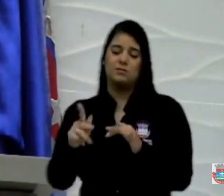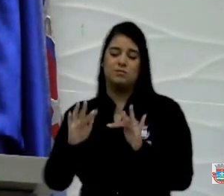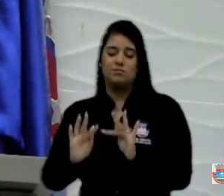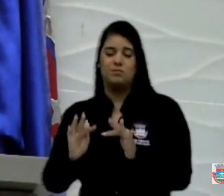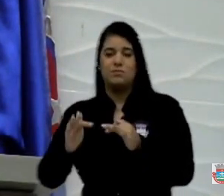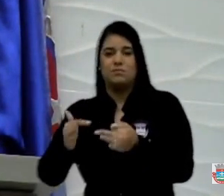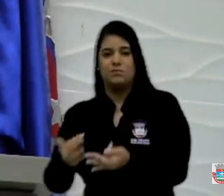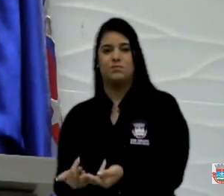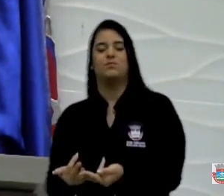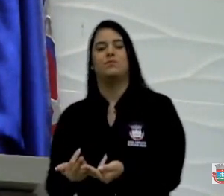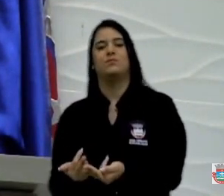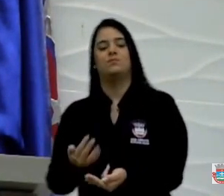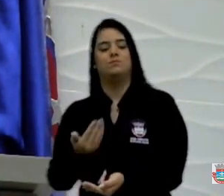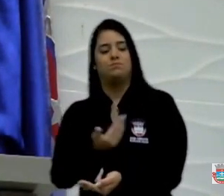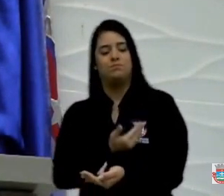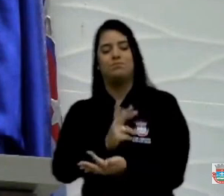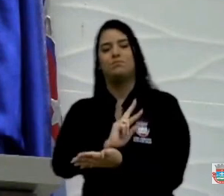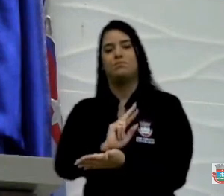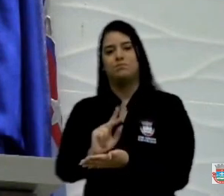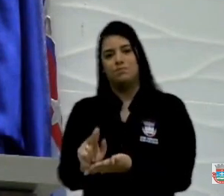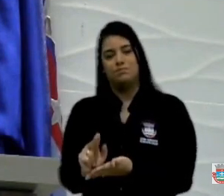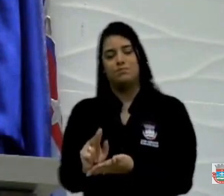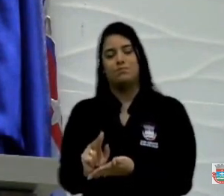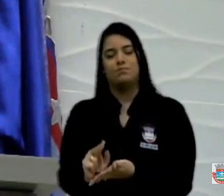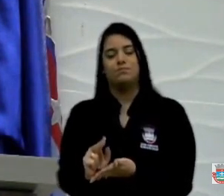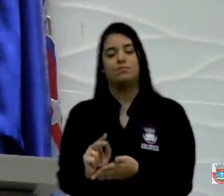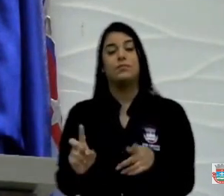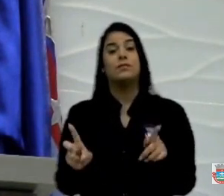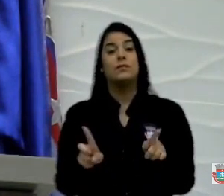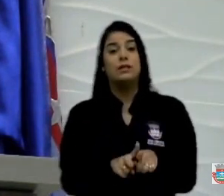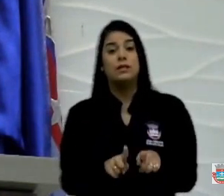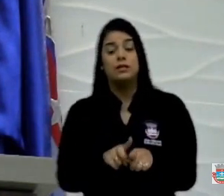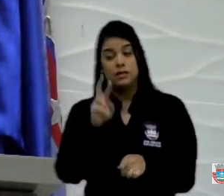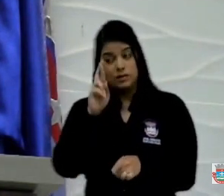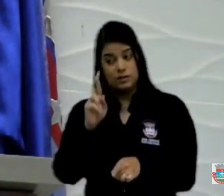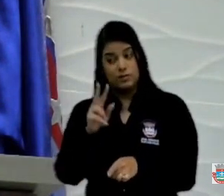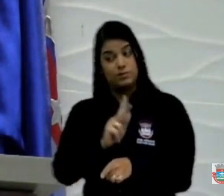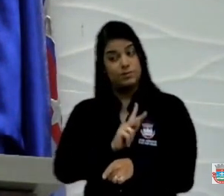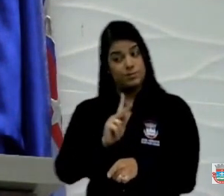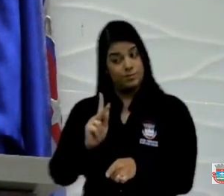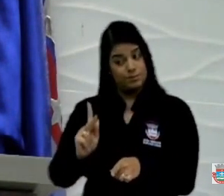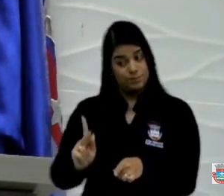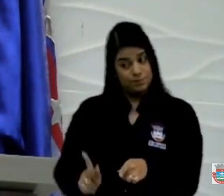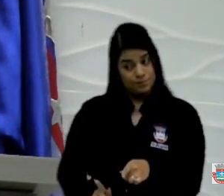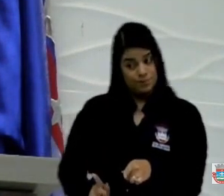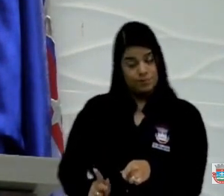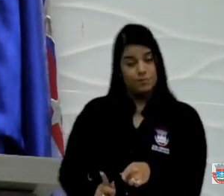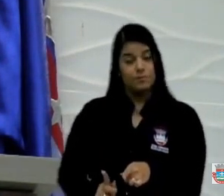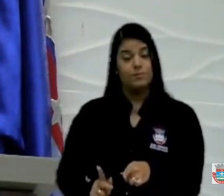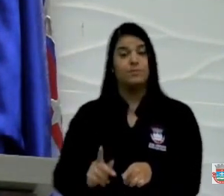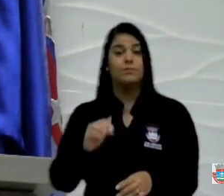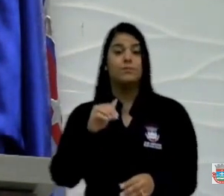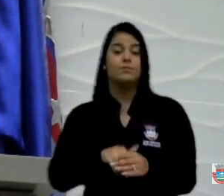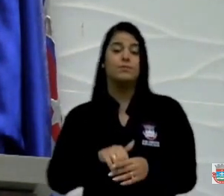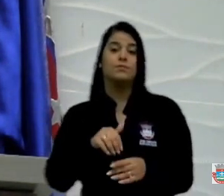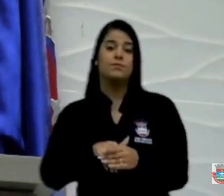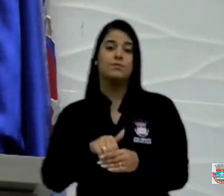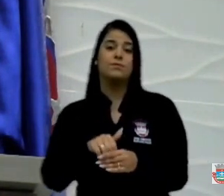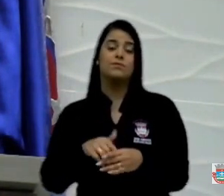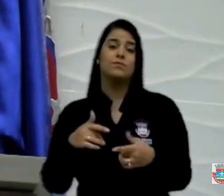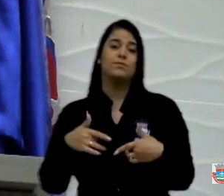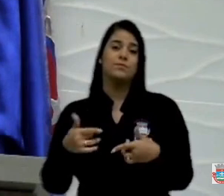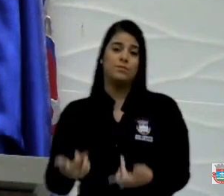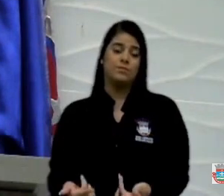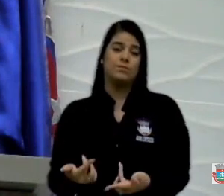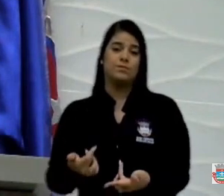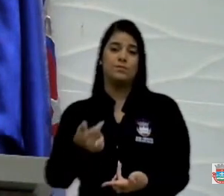seus familiares e amigos. Da mesma forma, senhor presidente, coloquei também aqui um voto de pesar pelo falecimento da irmã